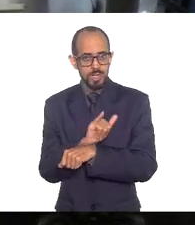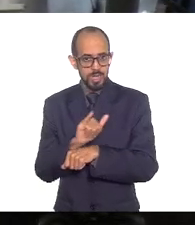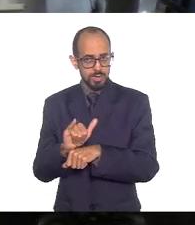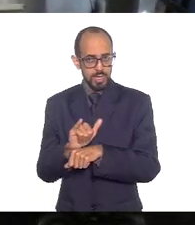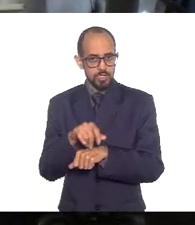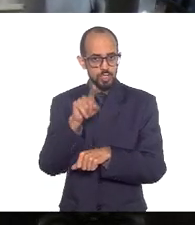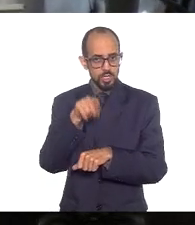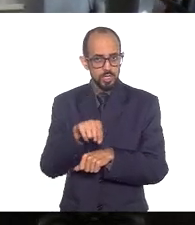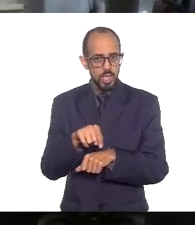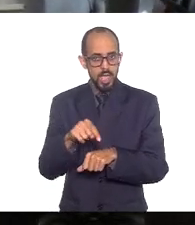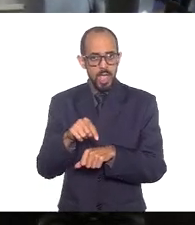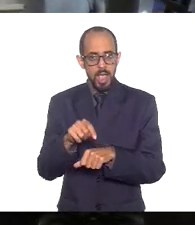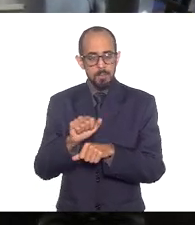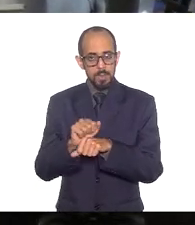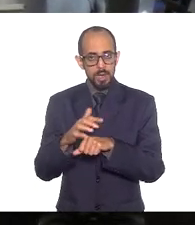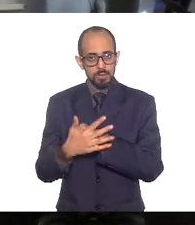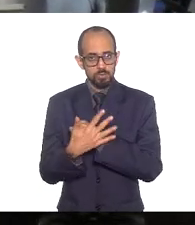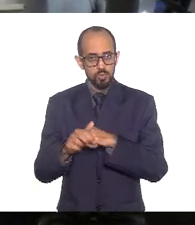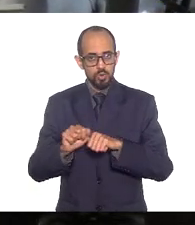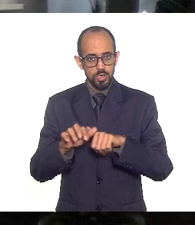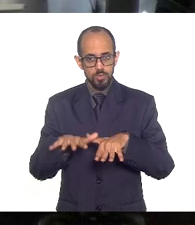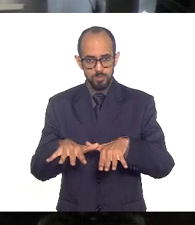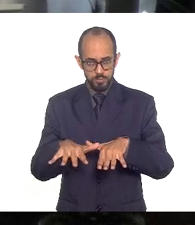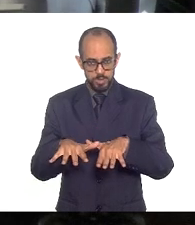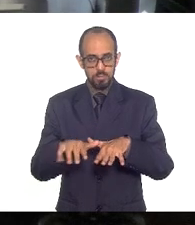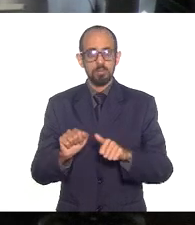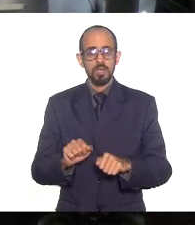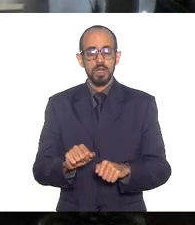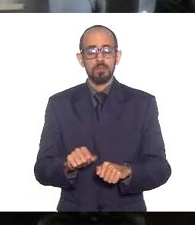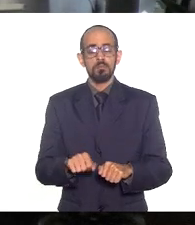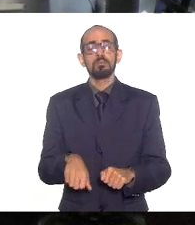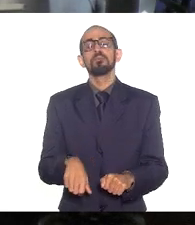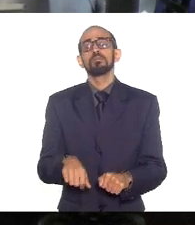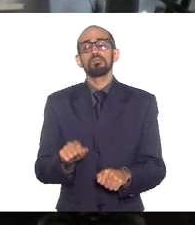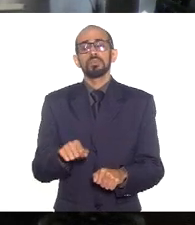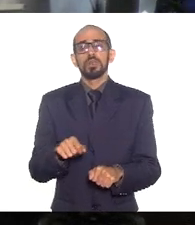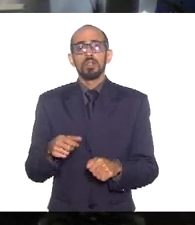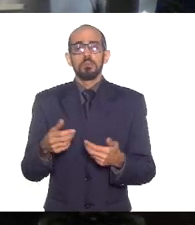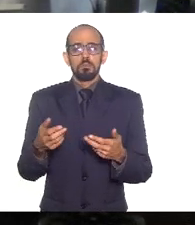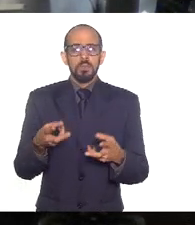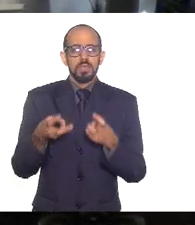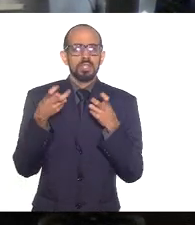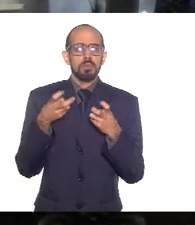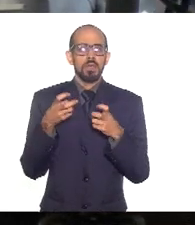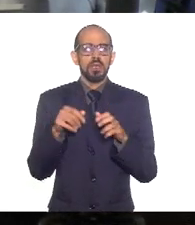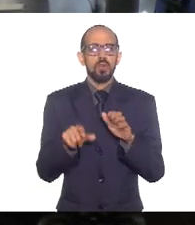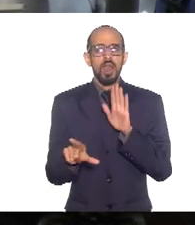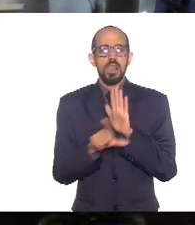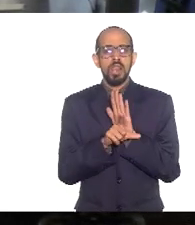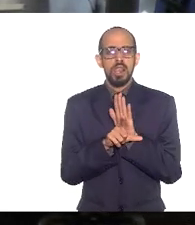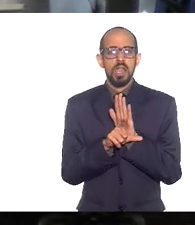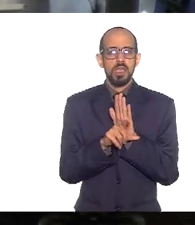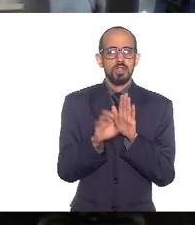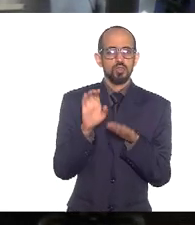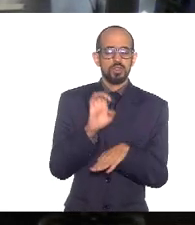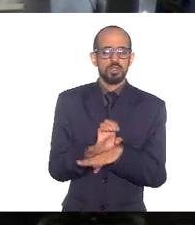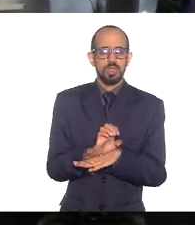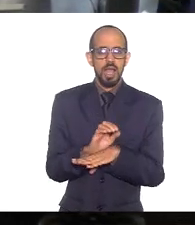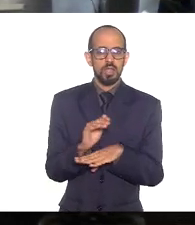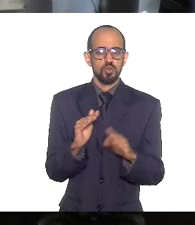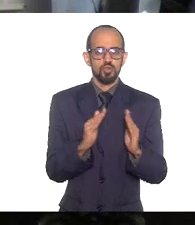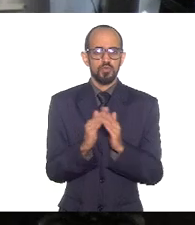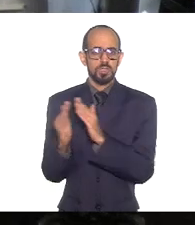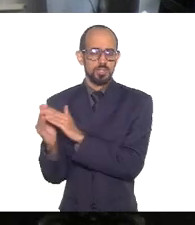demonstra essa pandemia considerando a legislação estados vizinhos fizemos ajustes fiscais reduzidos e